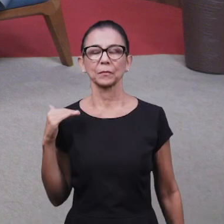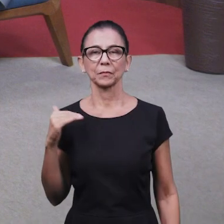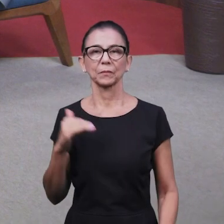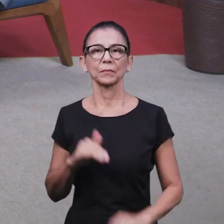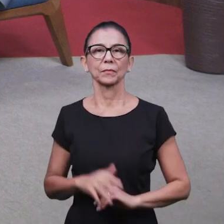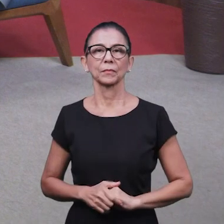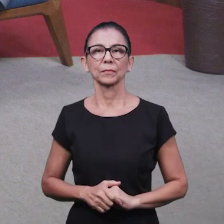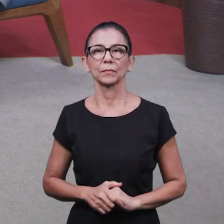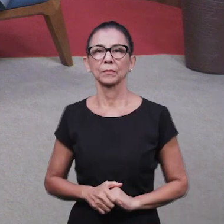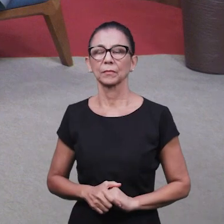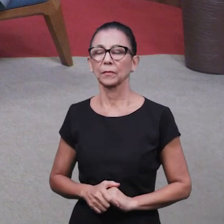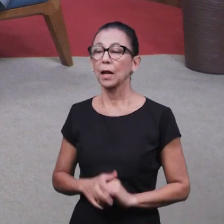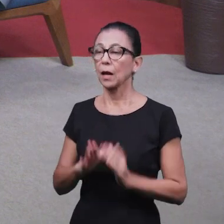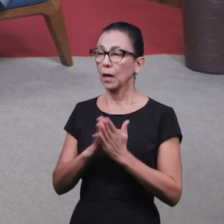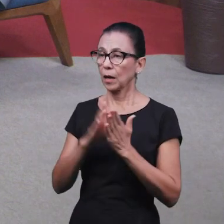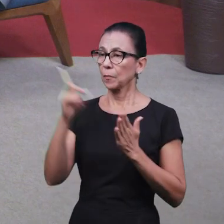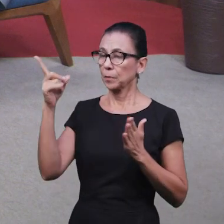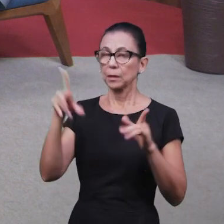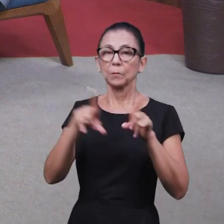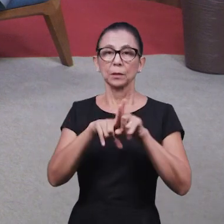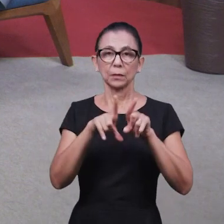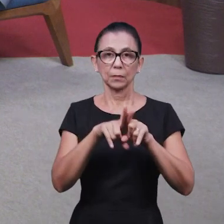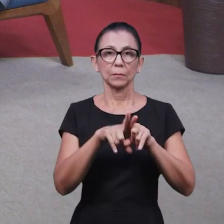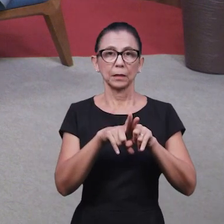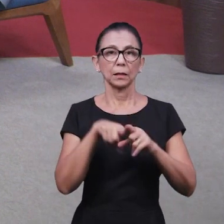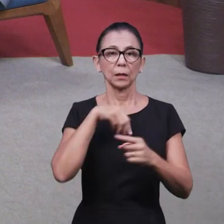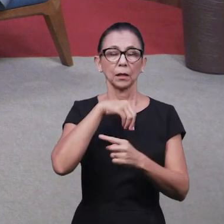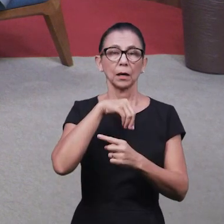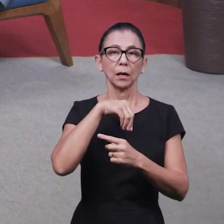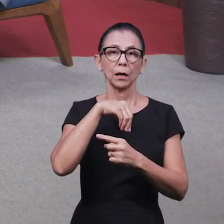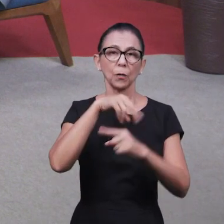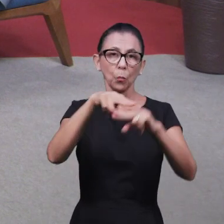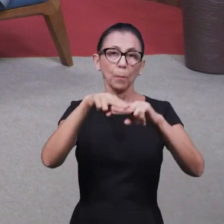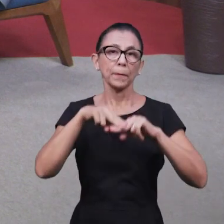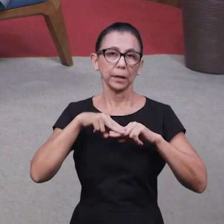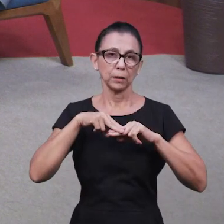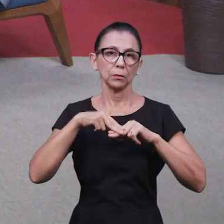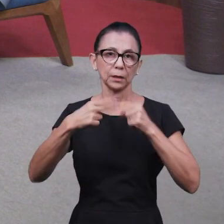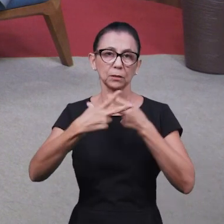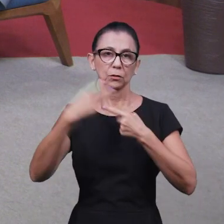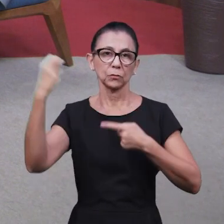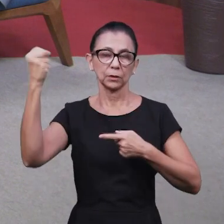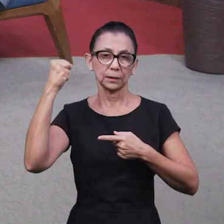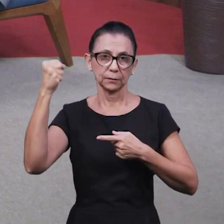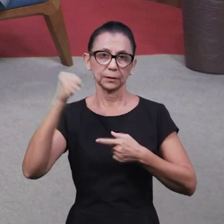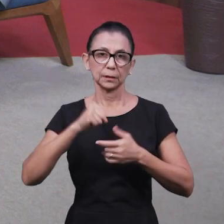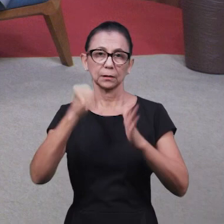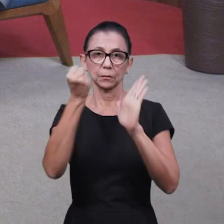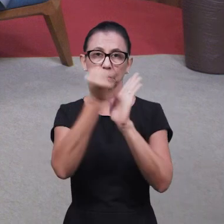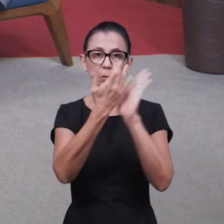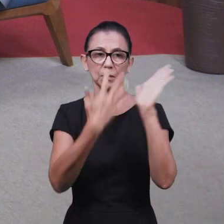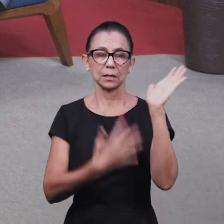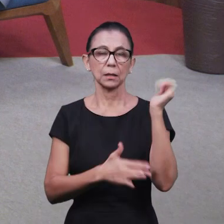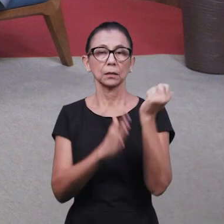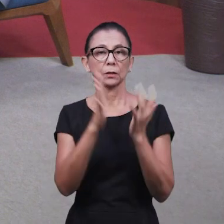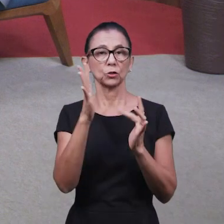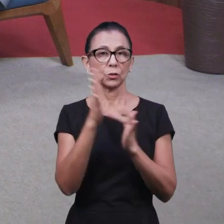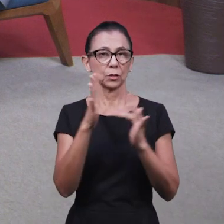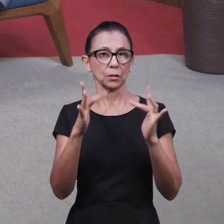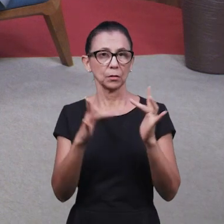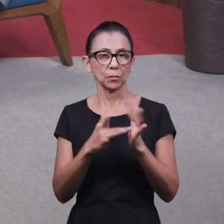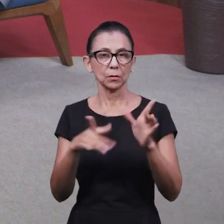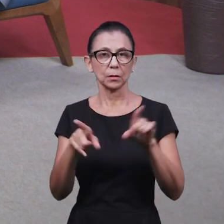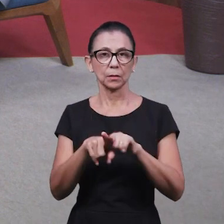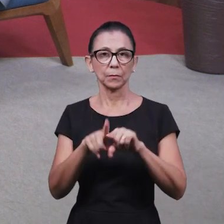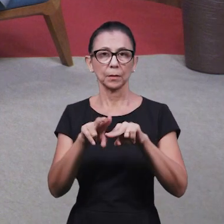vencer a oposição, né? Não só a palavra, mas o sangue também, né? Venceram pelo sangue do Cordeiro e pela palavra. Então eles